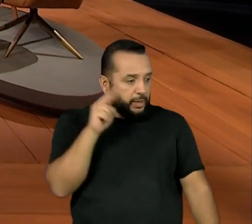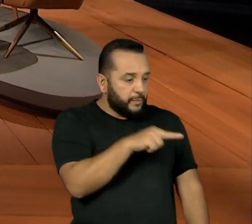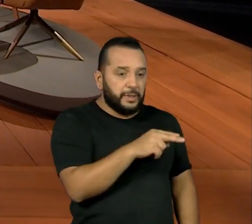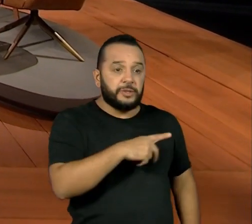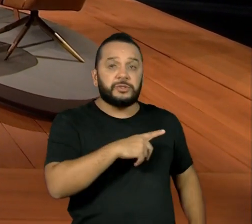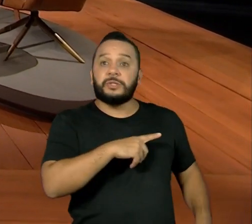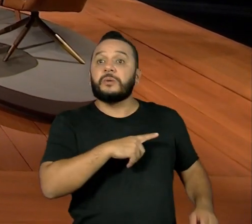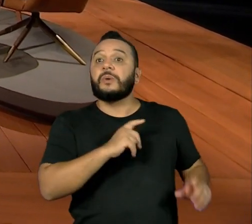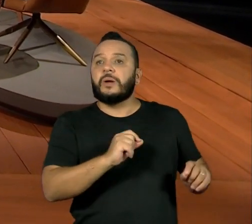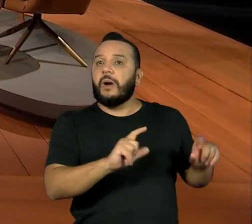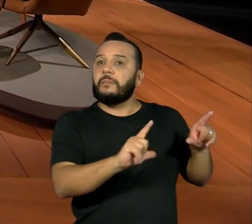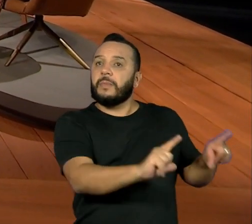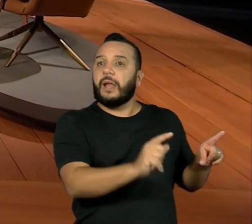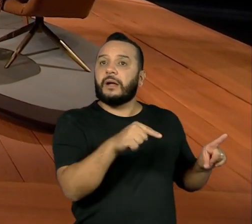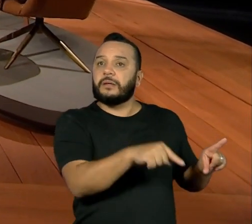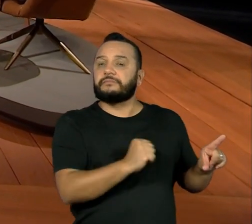placa,